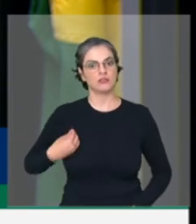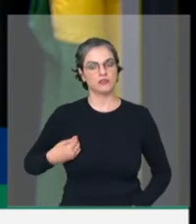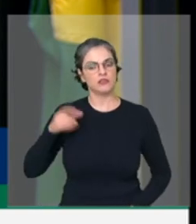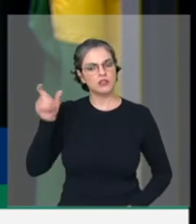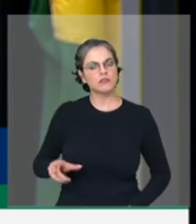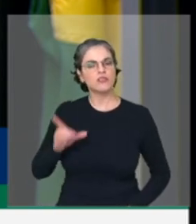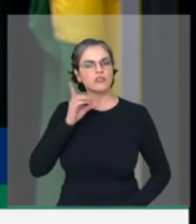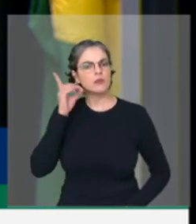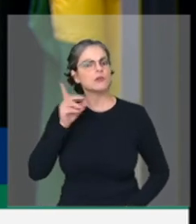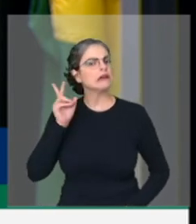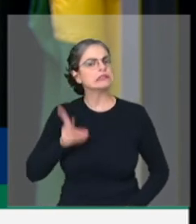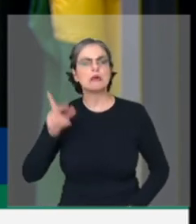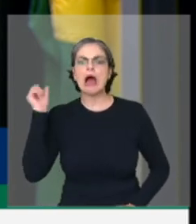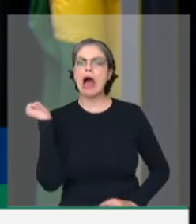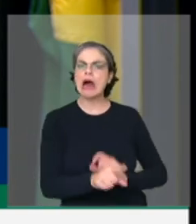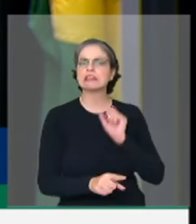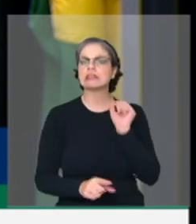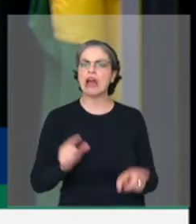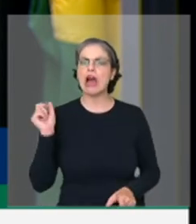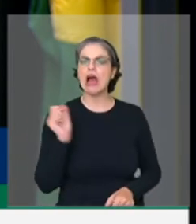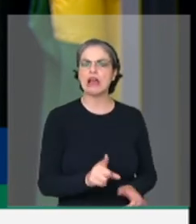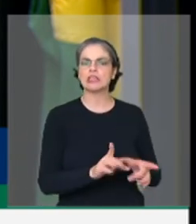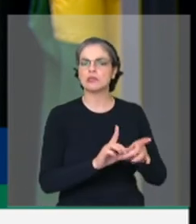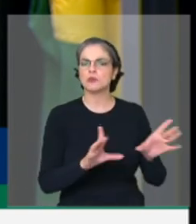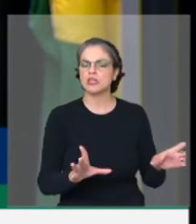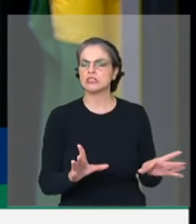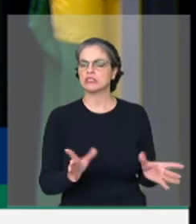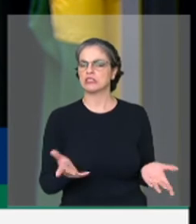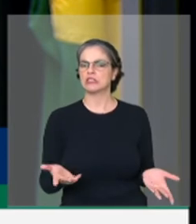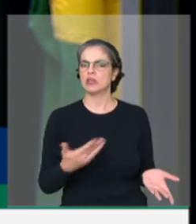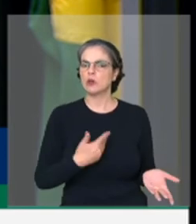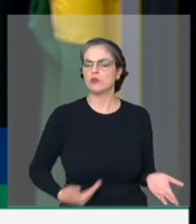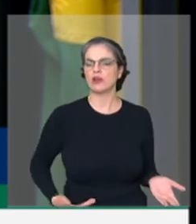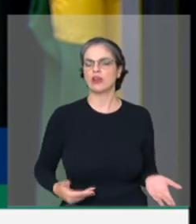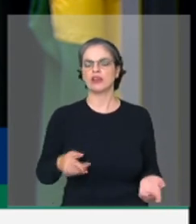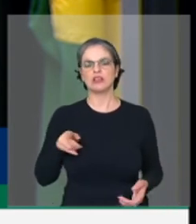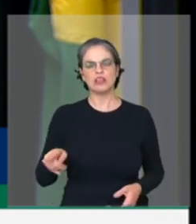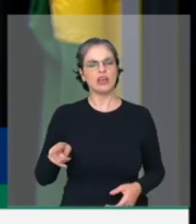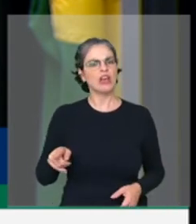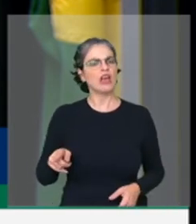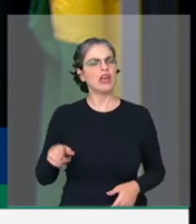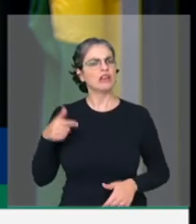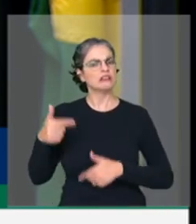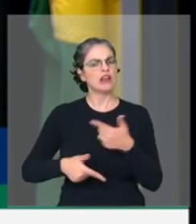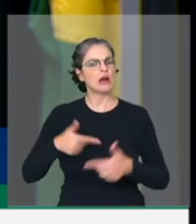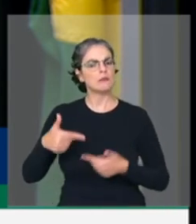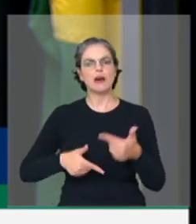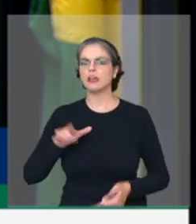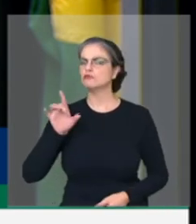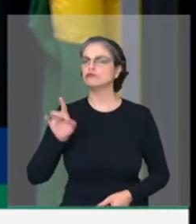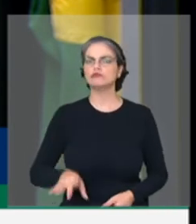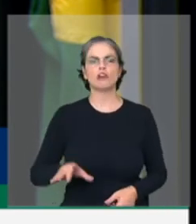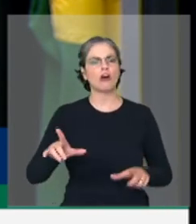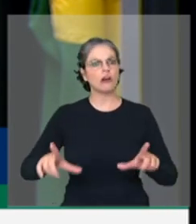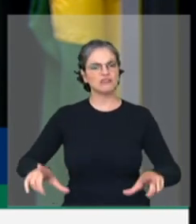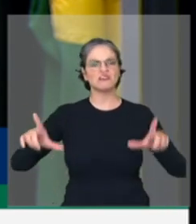a democracia e as instituições e transformou o exercício de seu mandato em uma plataforma